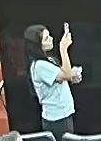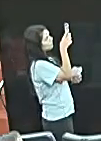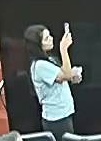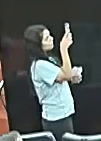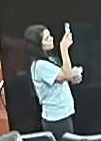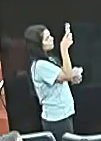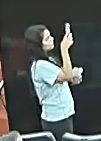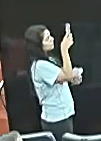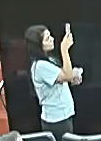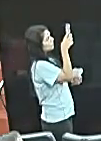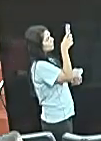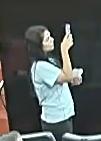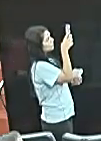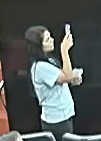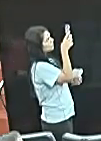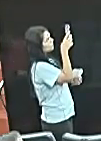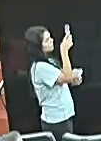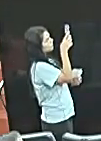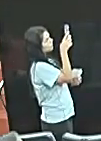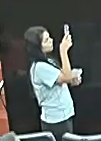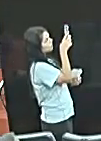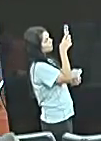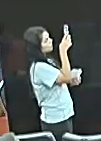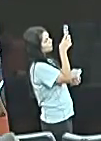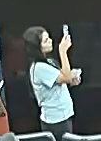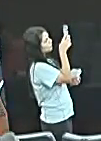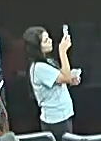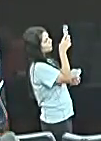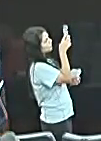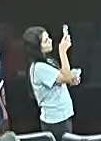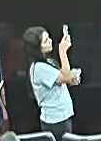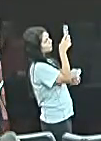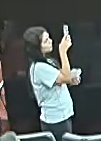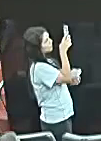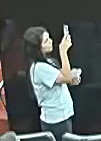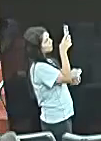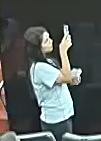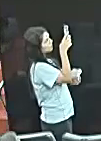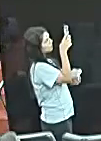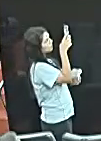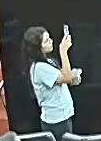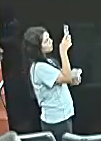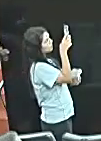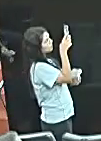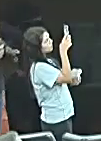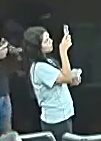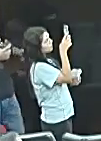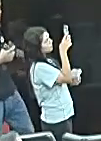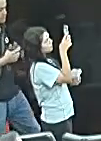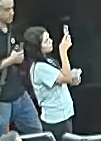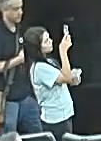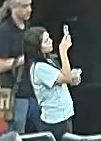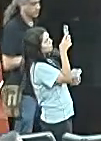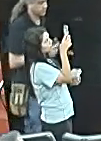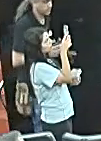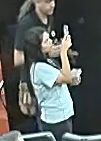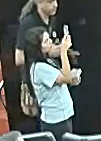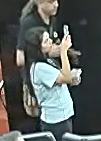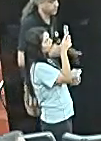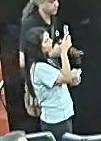e regras essas que passam pela carreira dos agentes penitenciários não querem